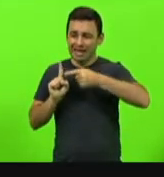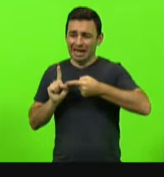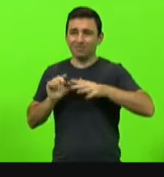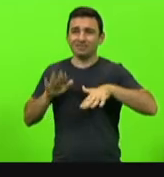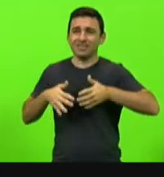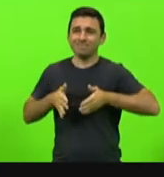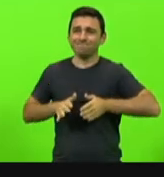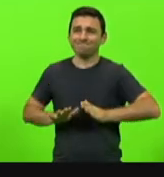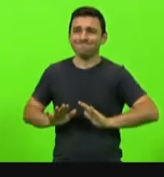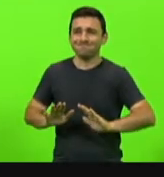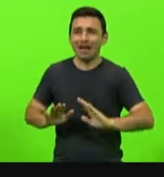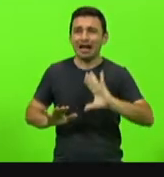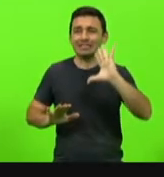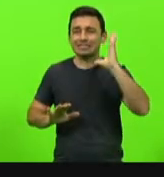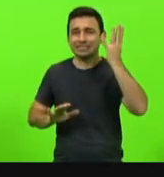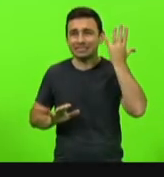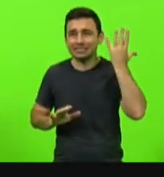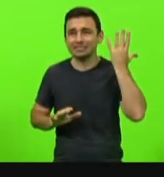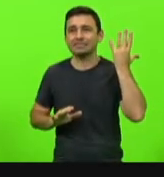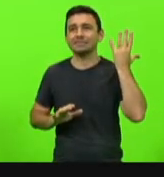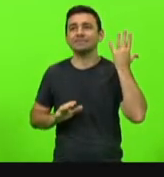daqueles